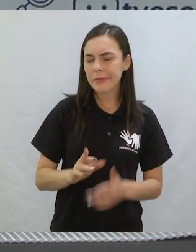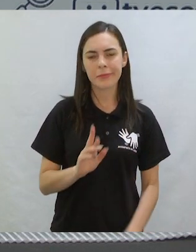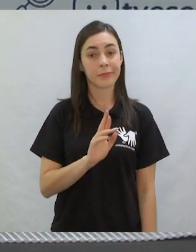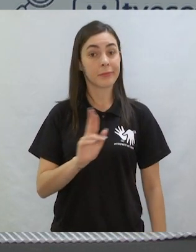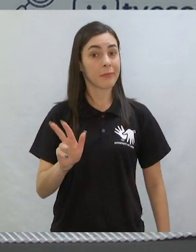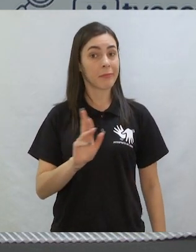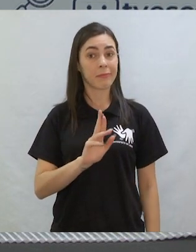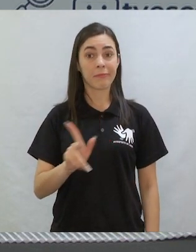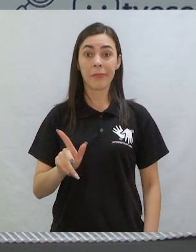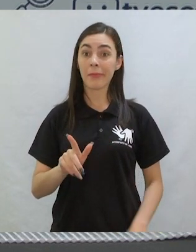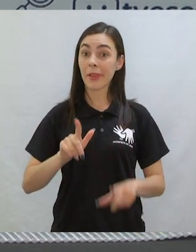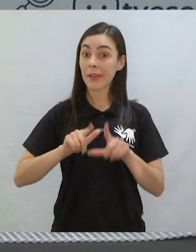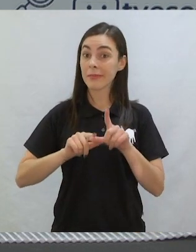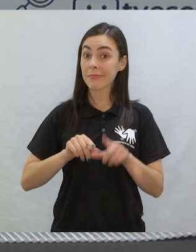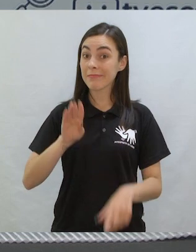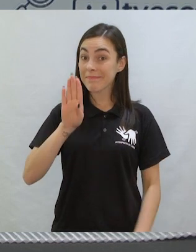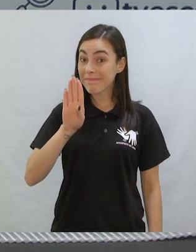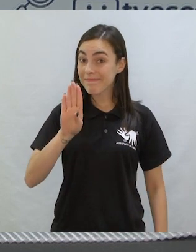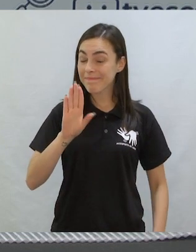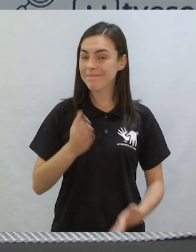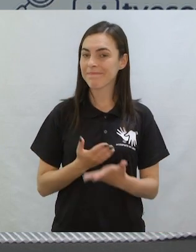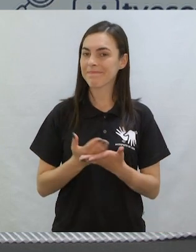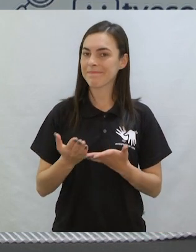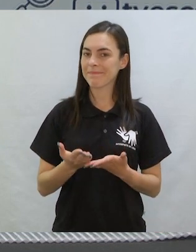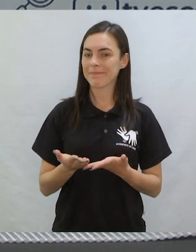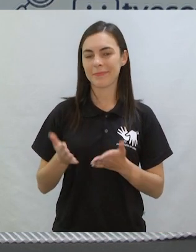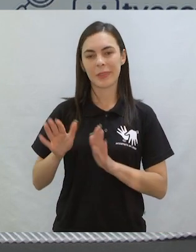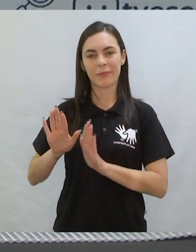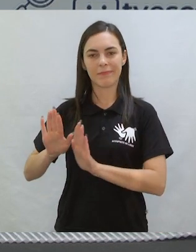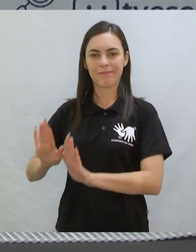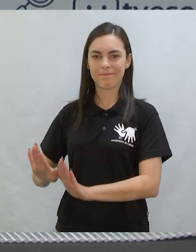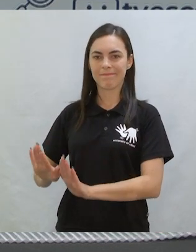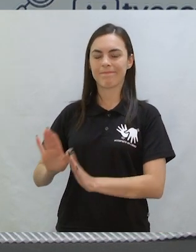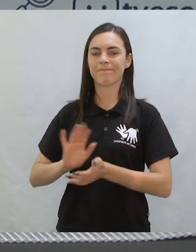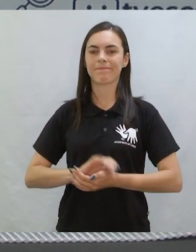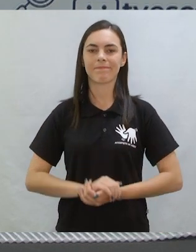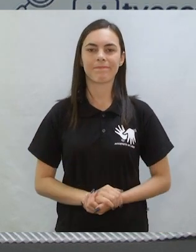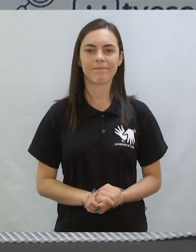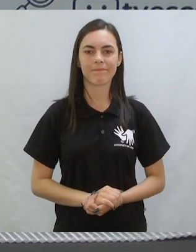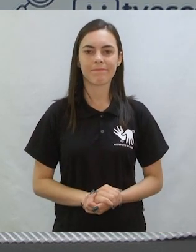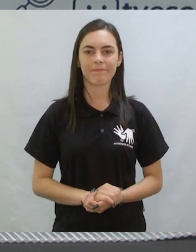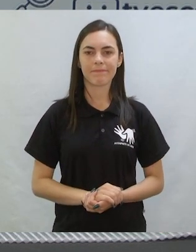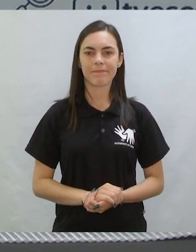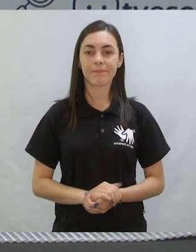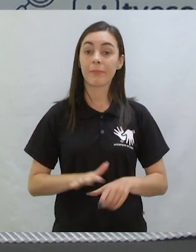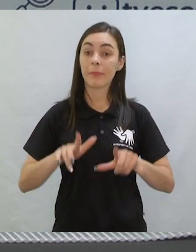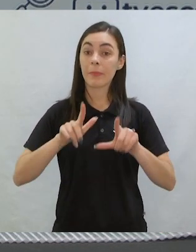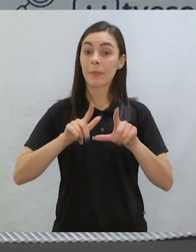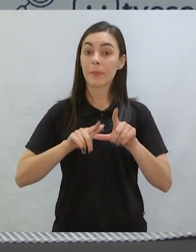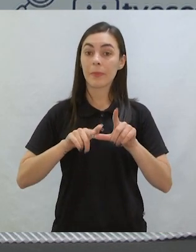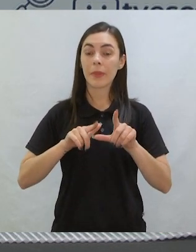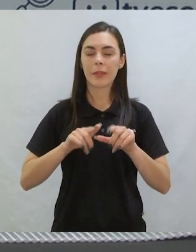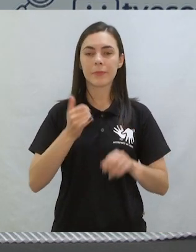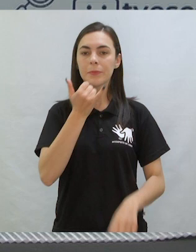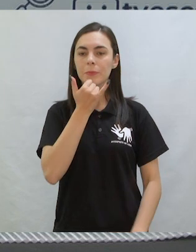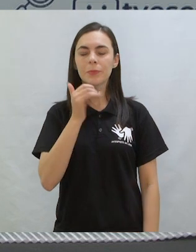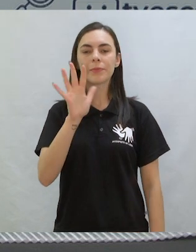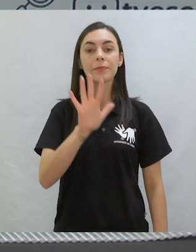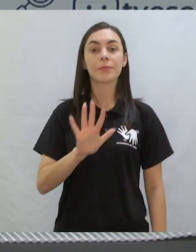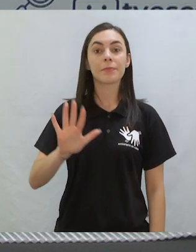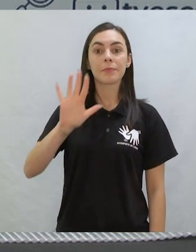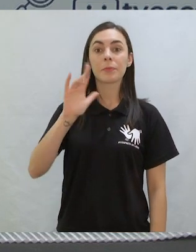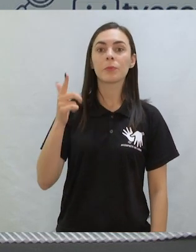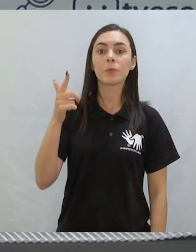letra V, começa com a letra B. Então, ela fica de fora.